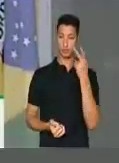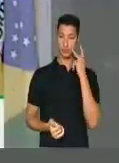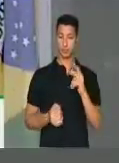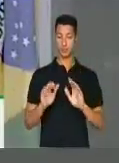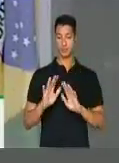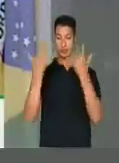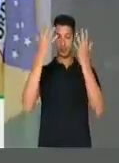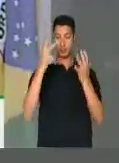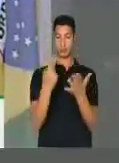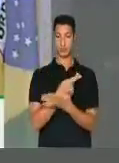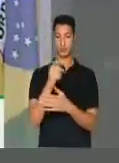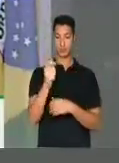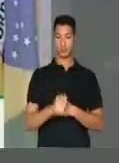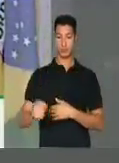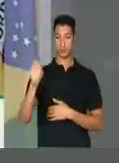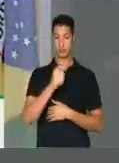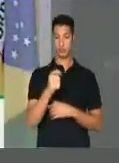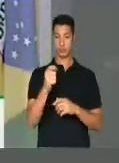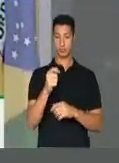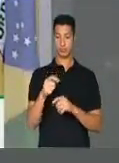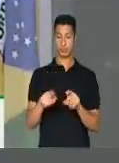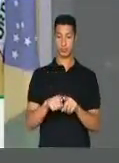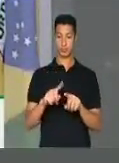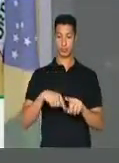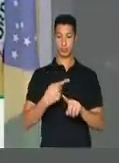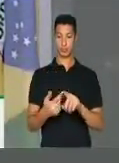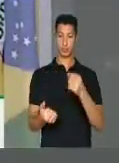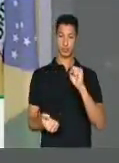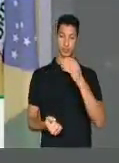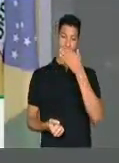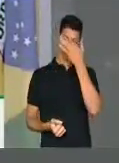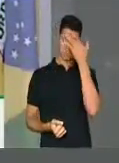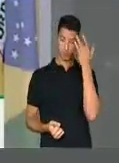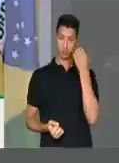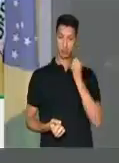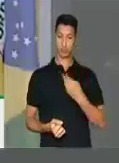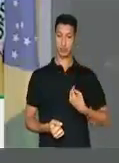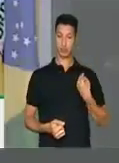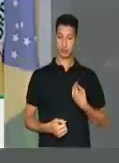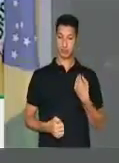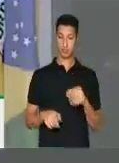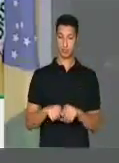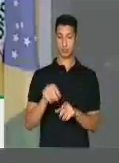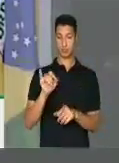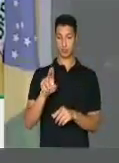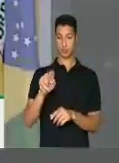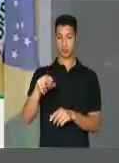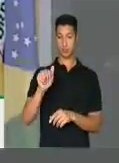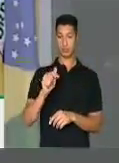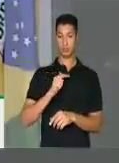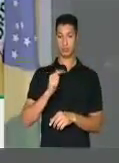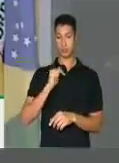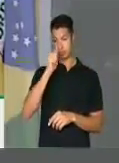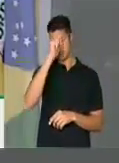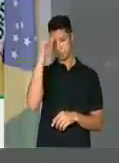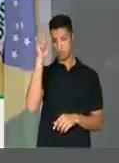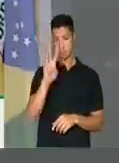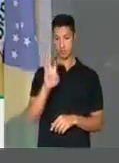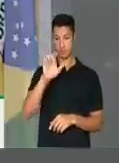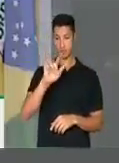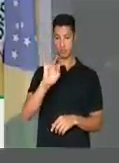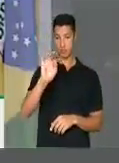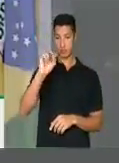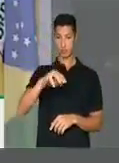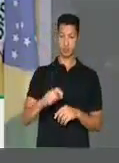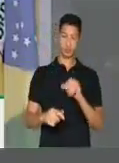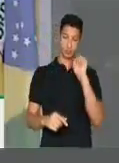a prestigiar esse evento da Associação Comercial. Mais de 80 expositores estarão presentes. Iúna, que tem no prefeito Wellington,